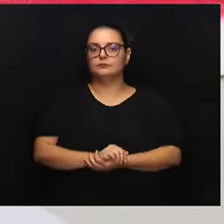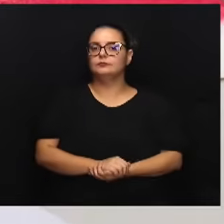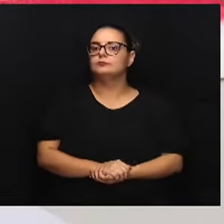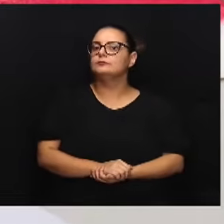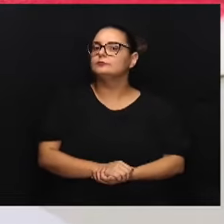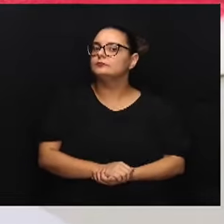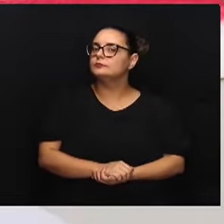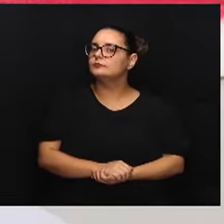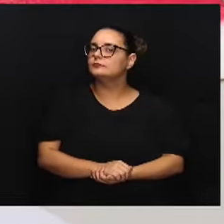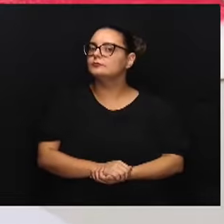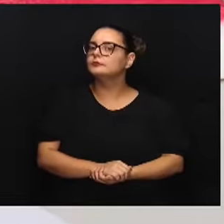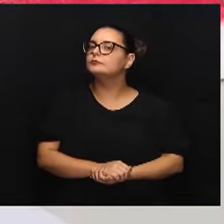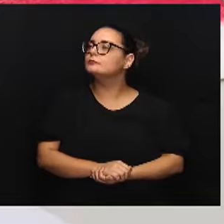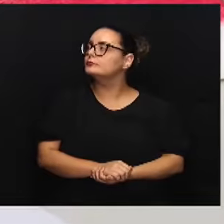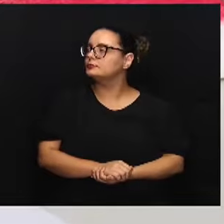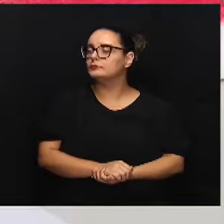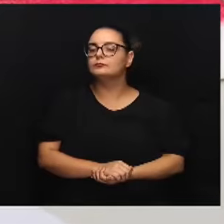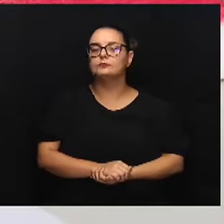Podem puxar.